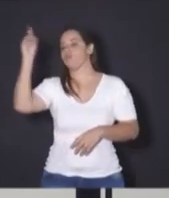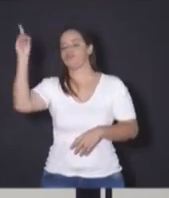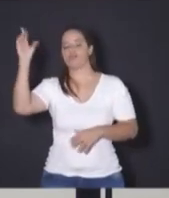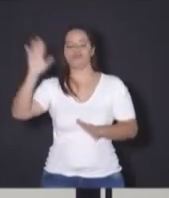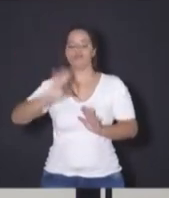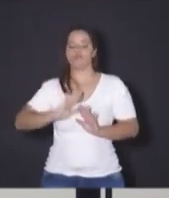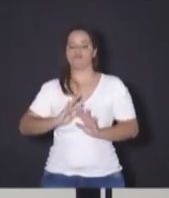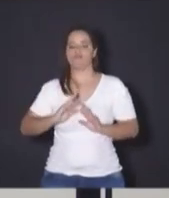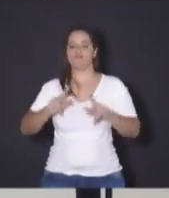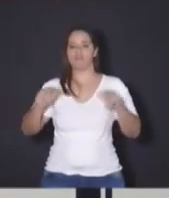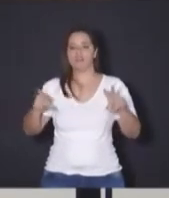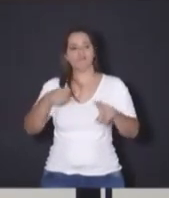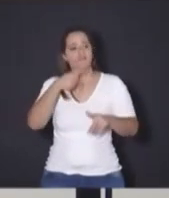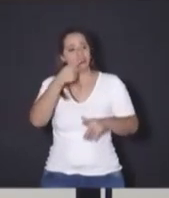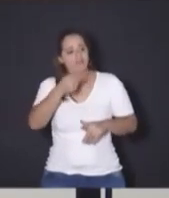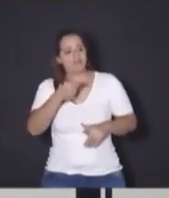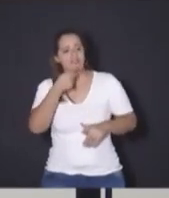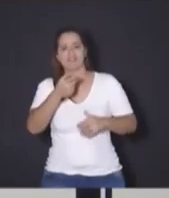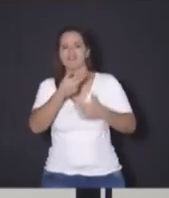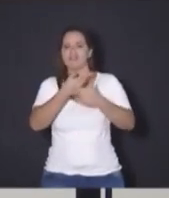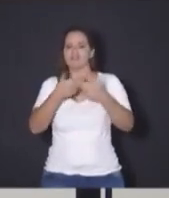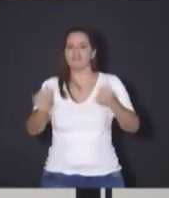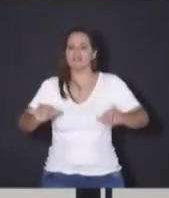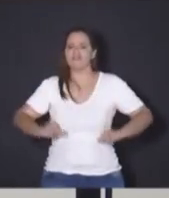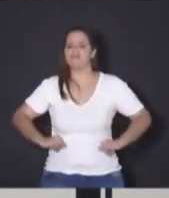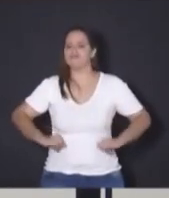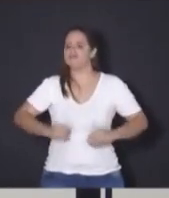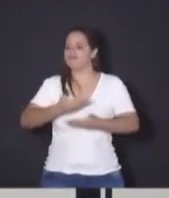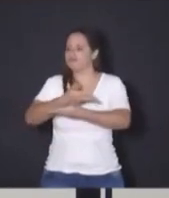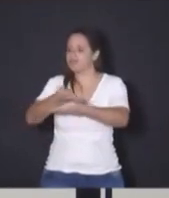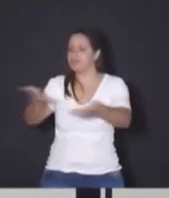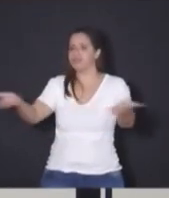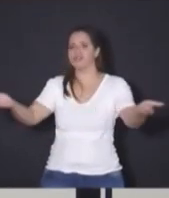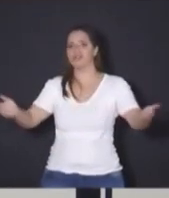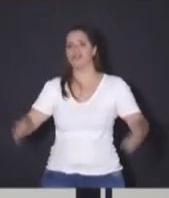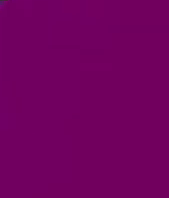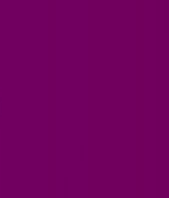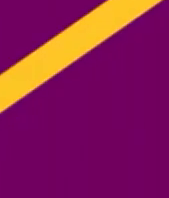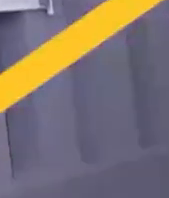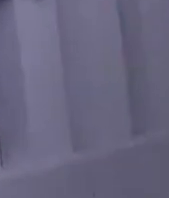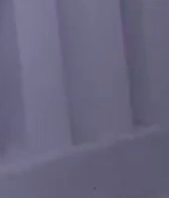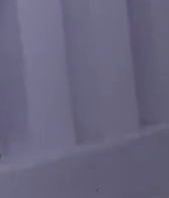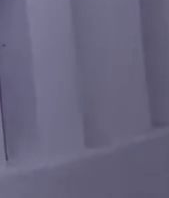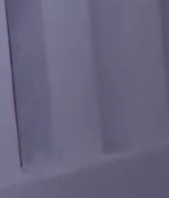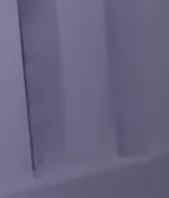Vai falar das injustiças que estão aí. Isso é falar de candomblé.